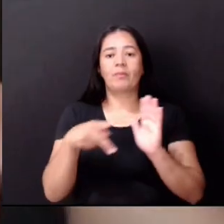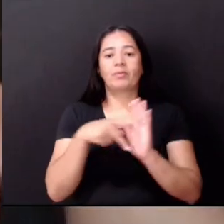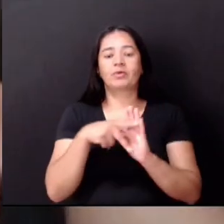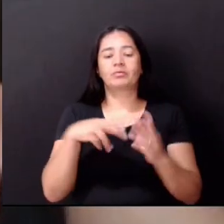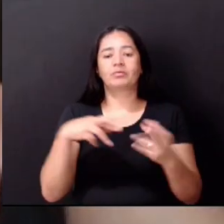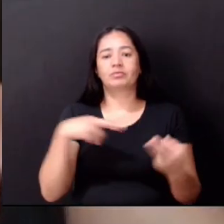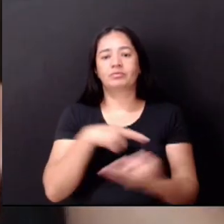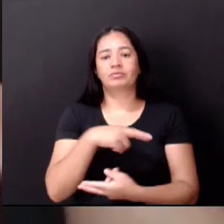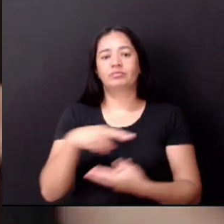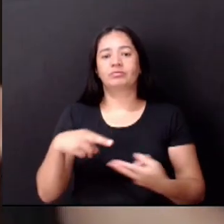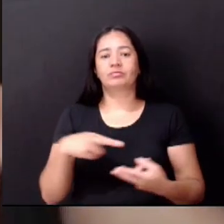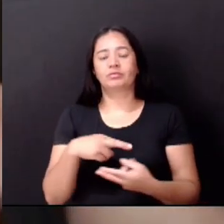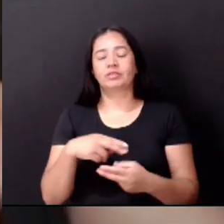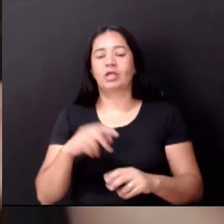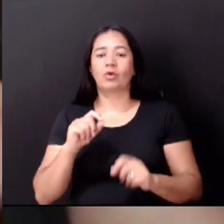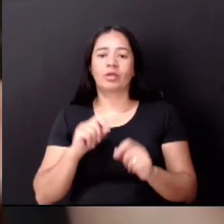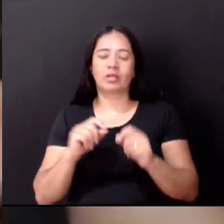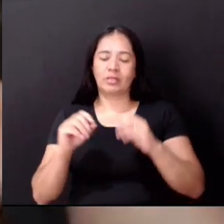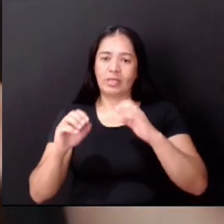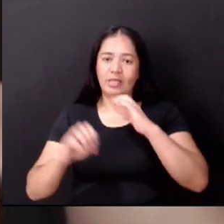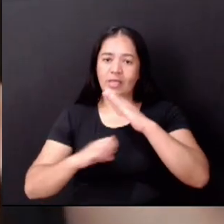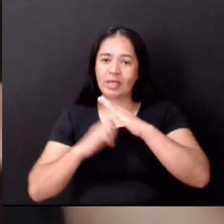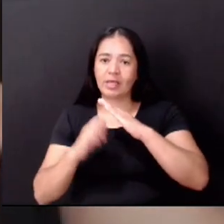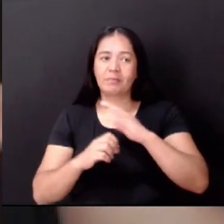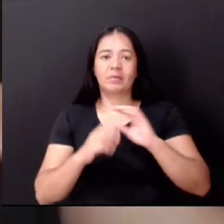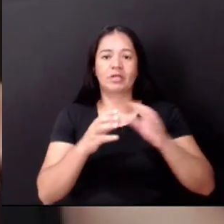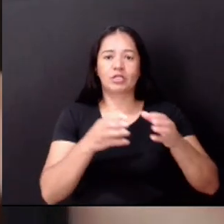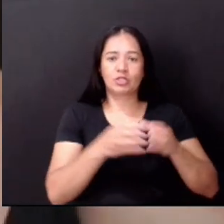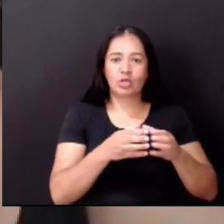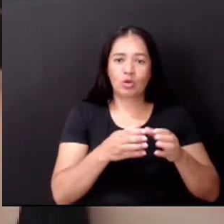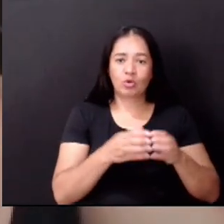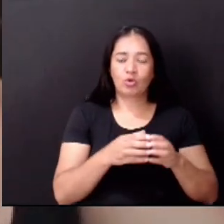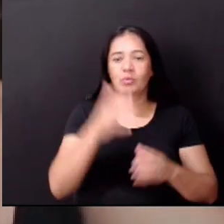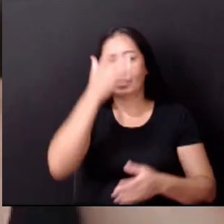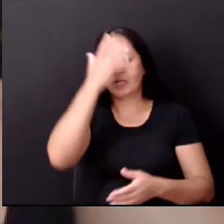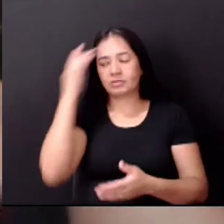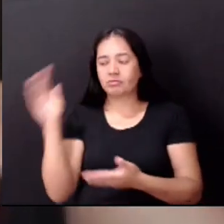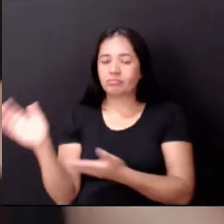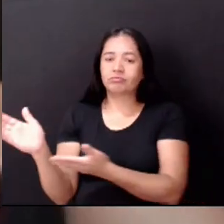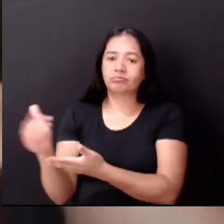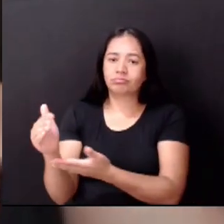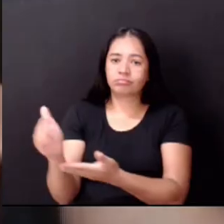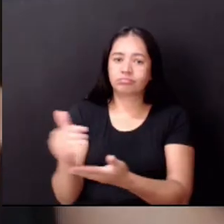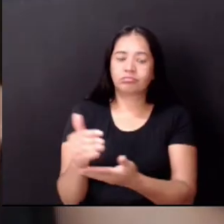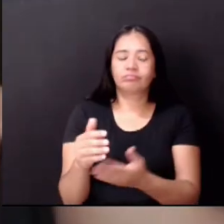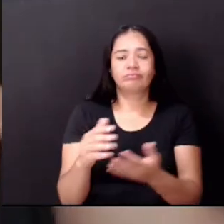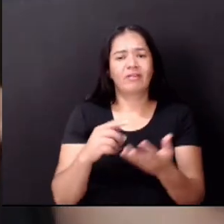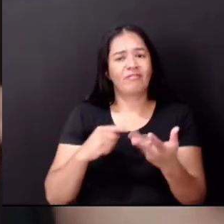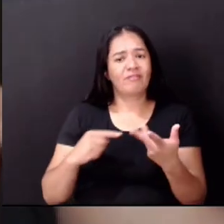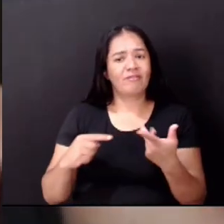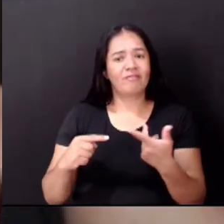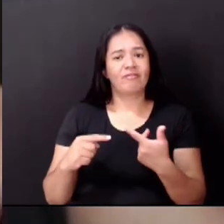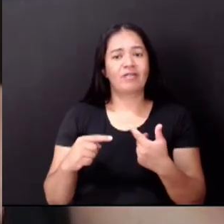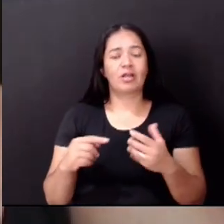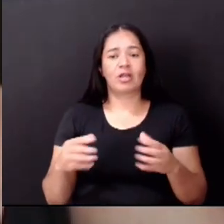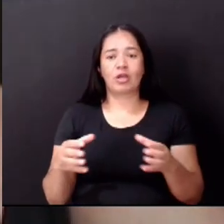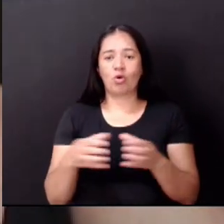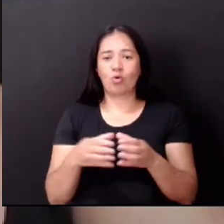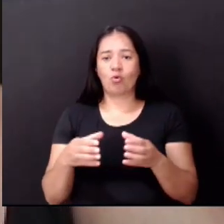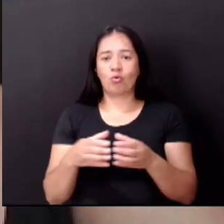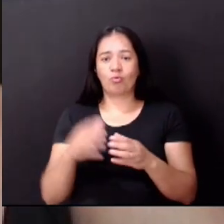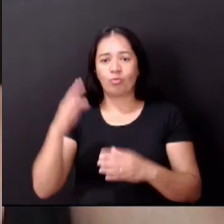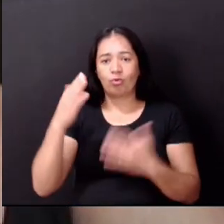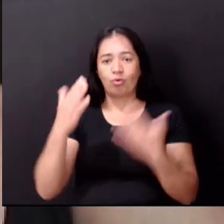empresas, as cooperativas, os catadores autônomos, enfim, o grande exército da reciclagem. Sim, é